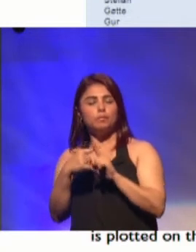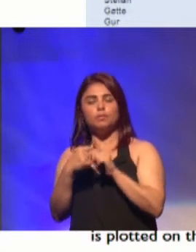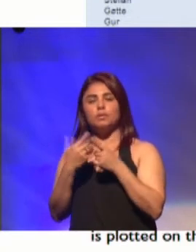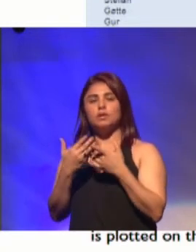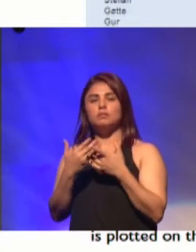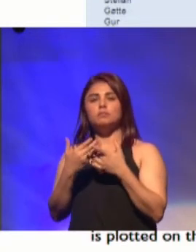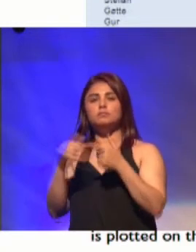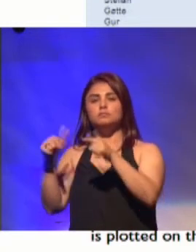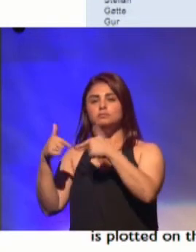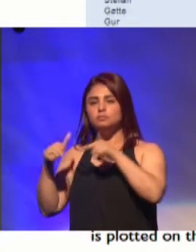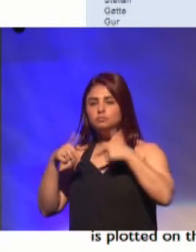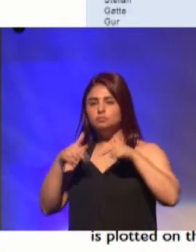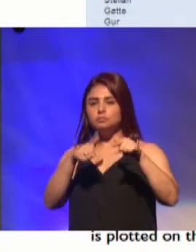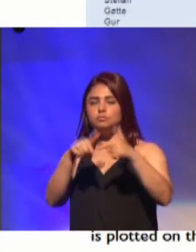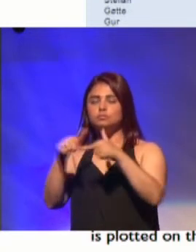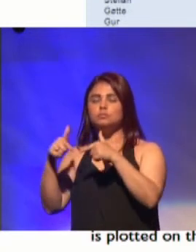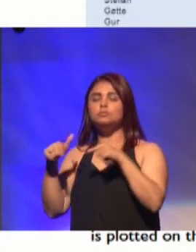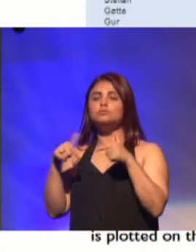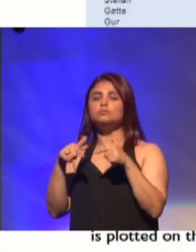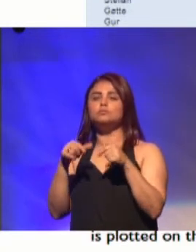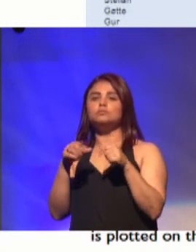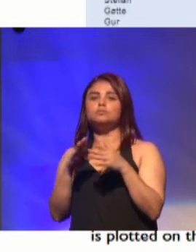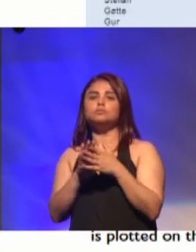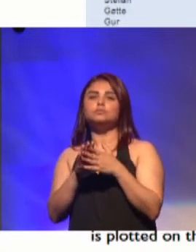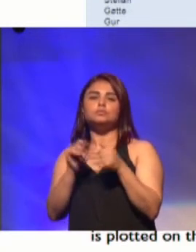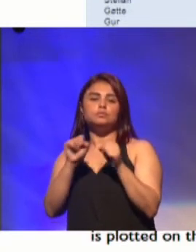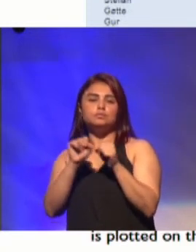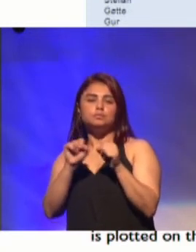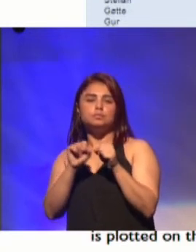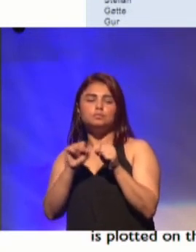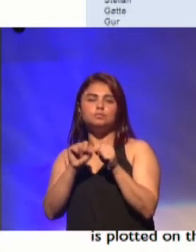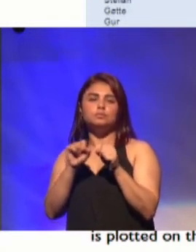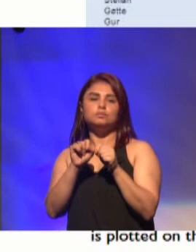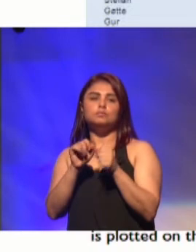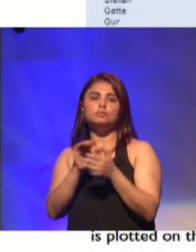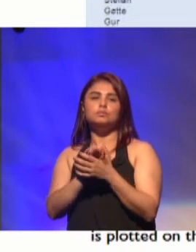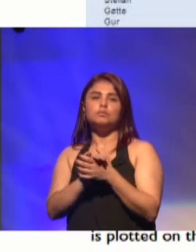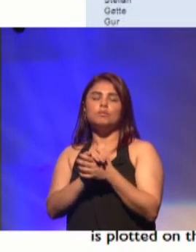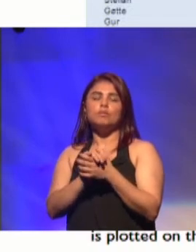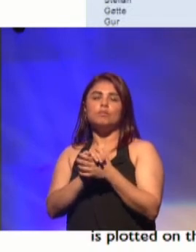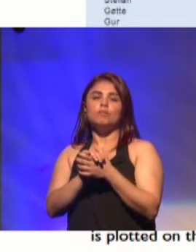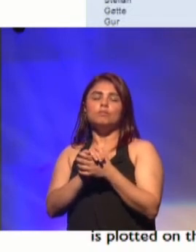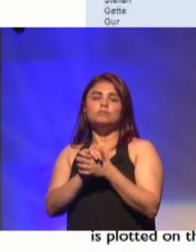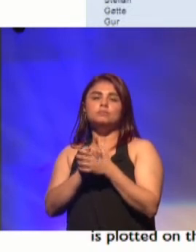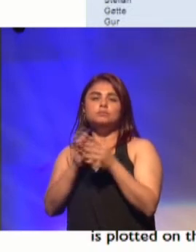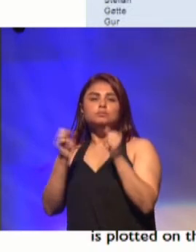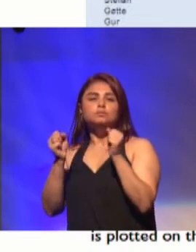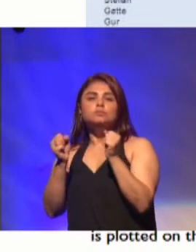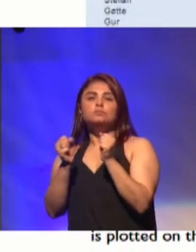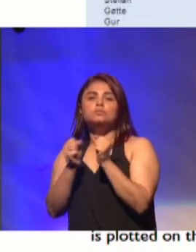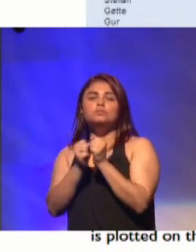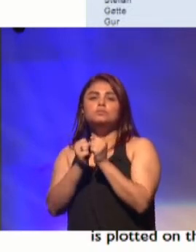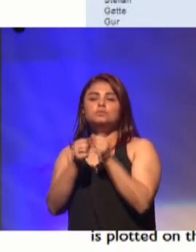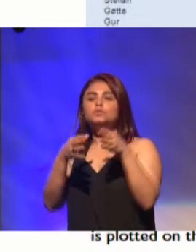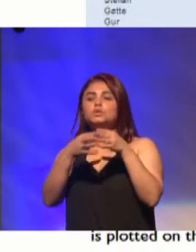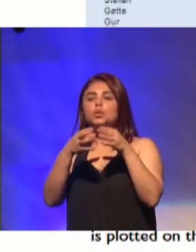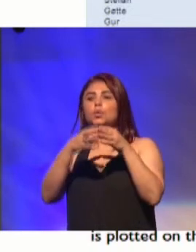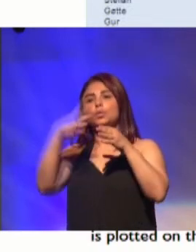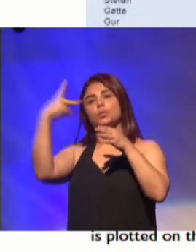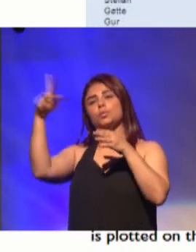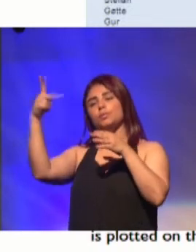trabalho do Bjørndal, que é um norueguês, junto com o grupo